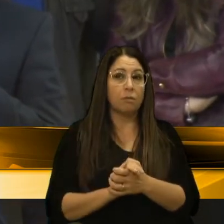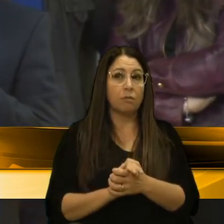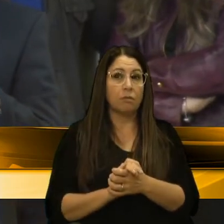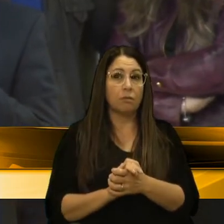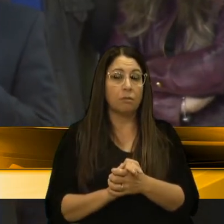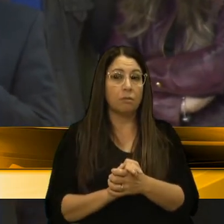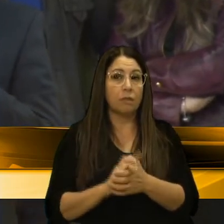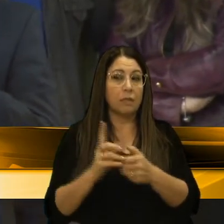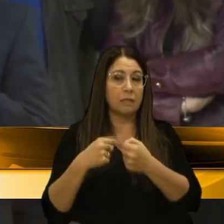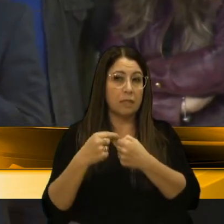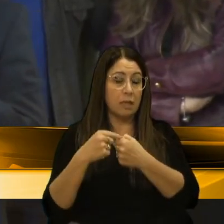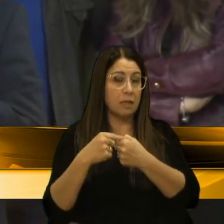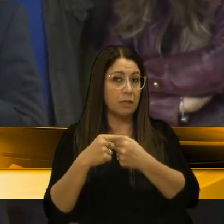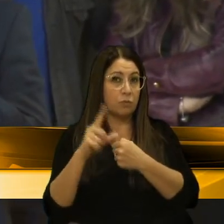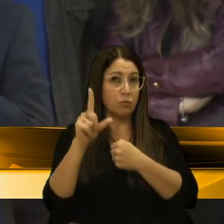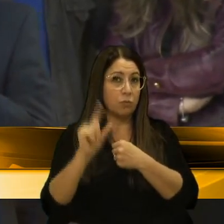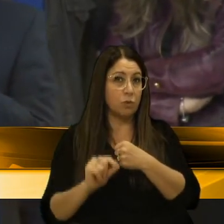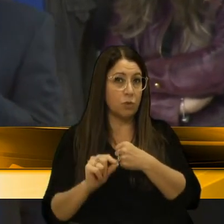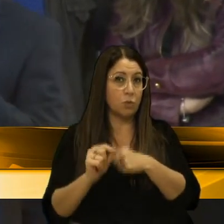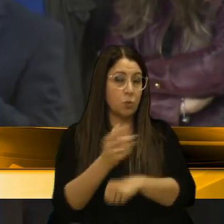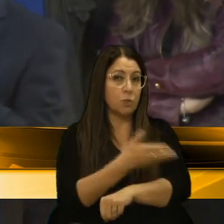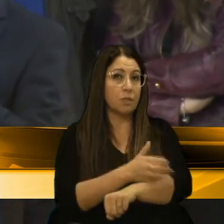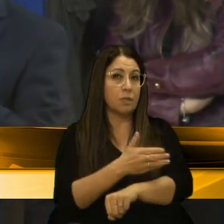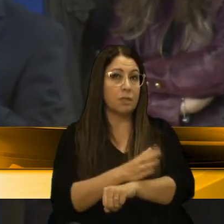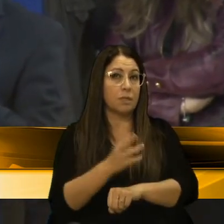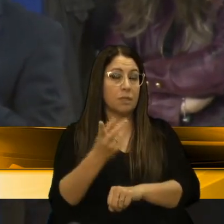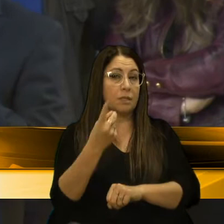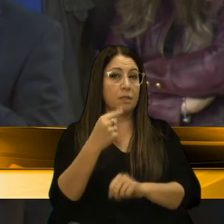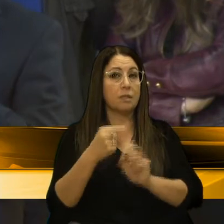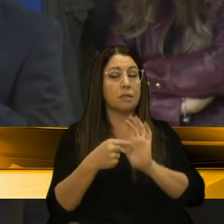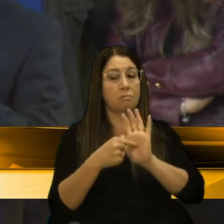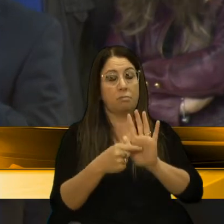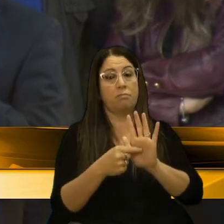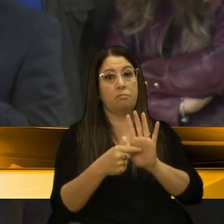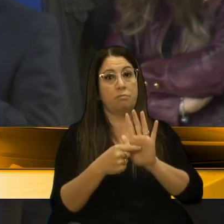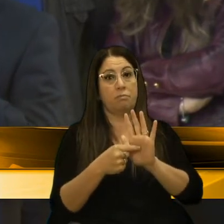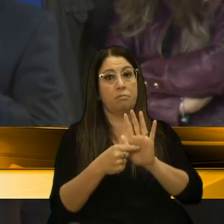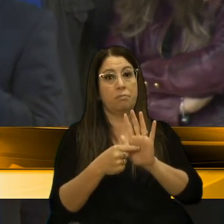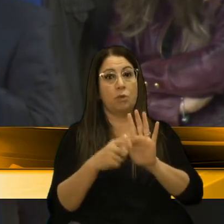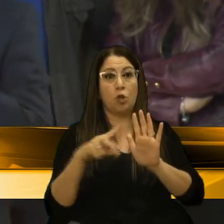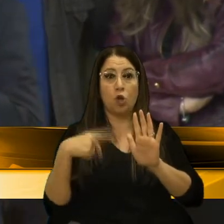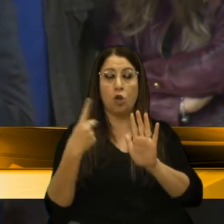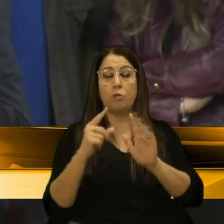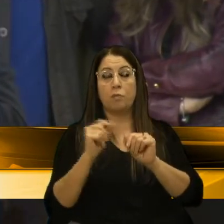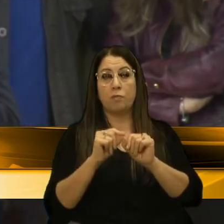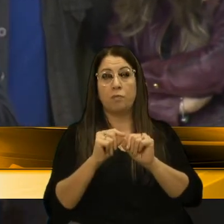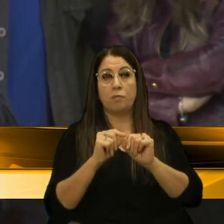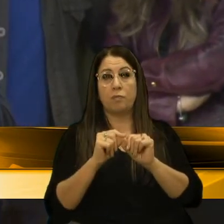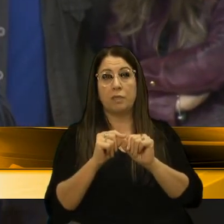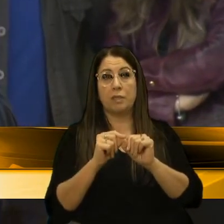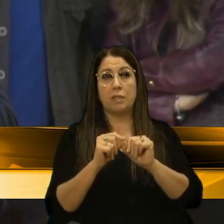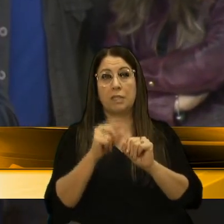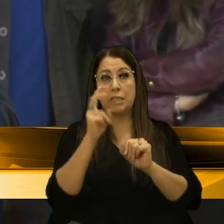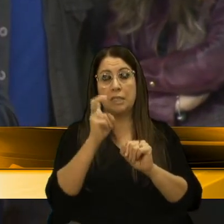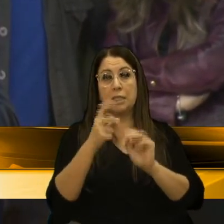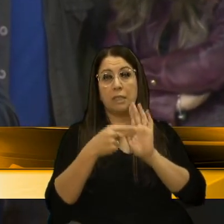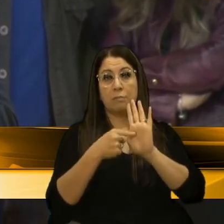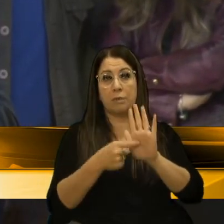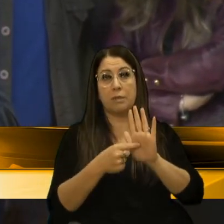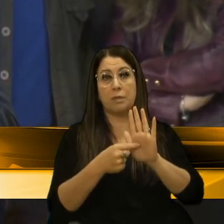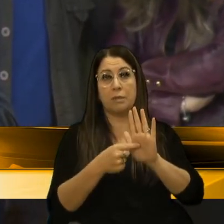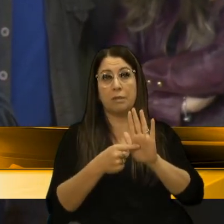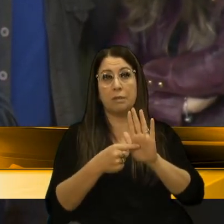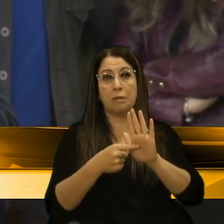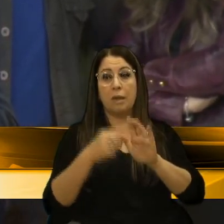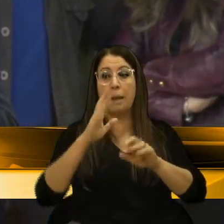nós vamos diminuir os ensaios, as apresentações, e nós vamos fazer 5 apresentações a